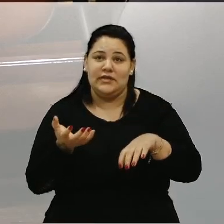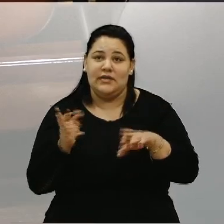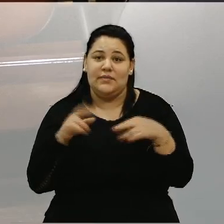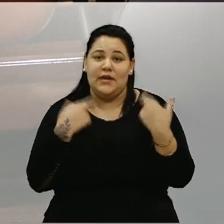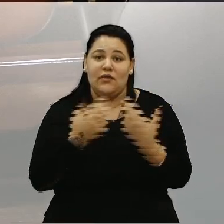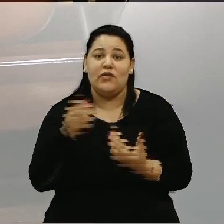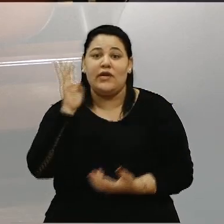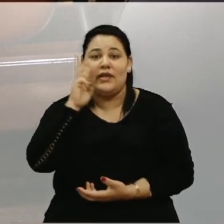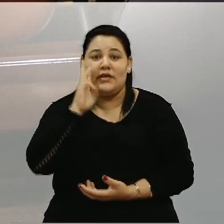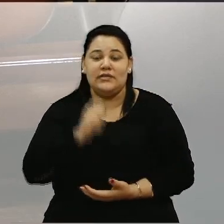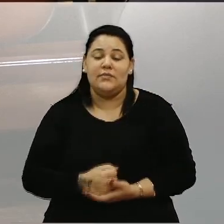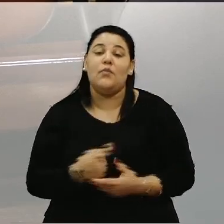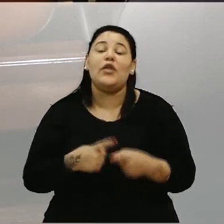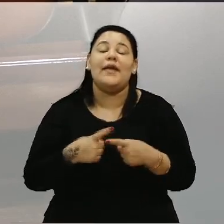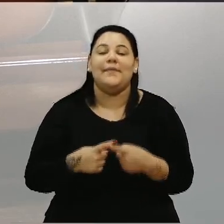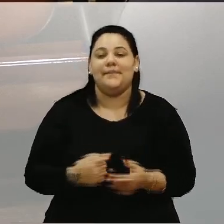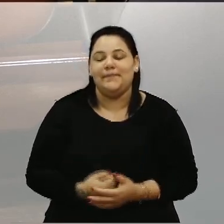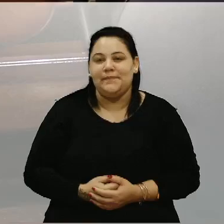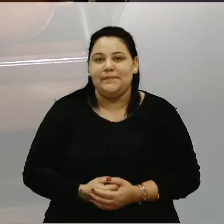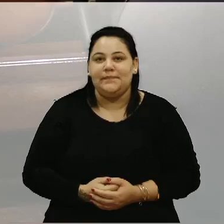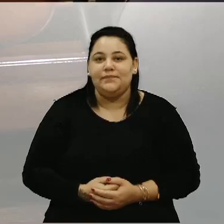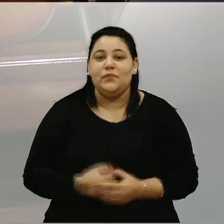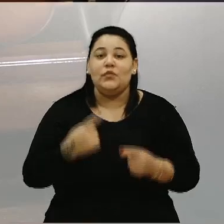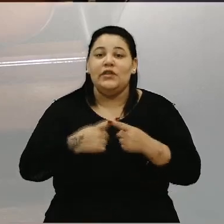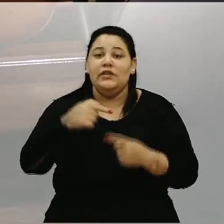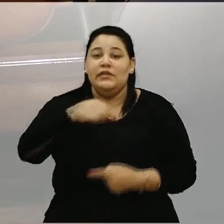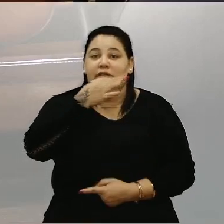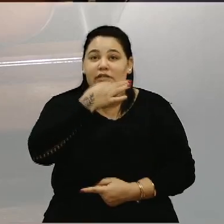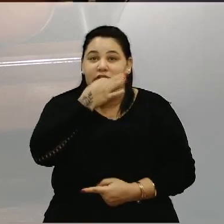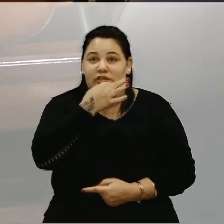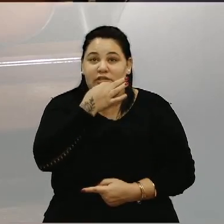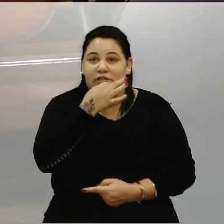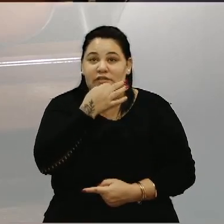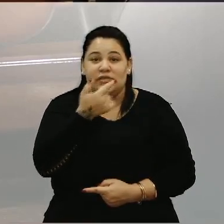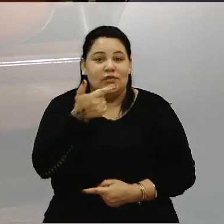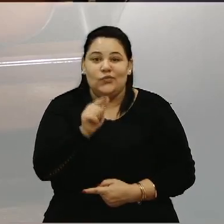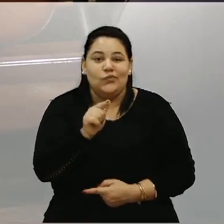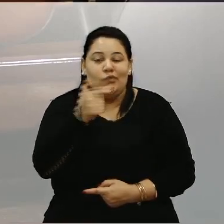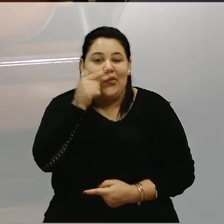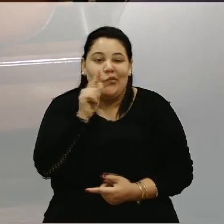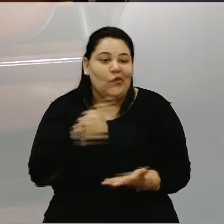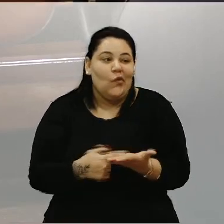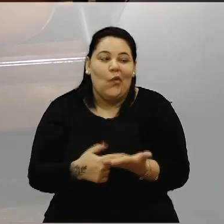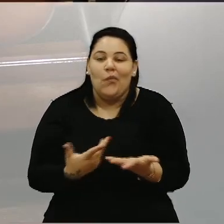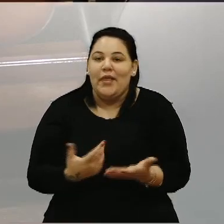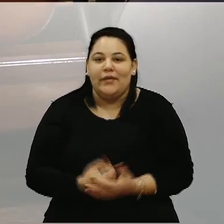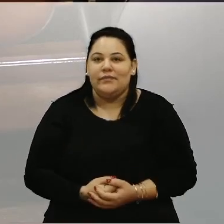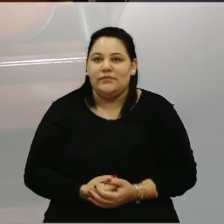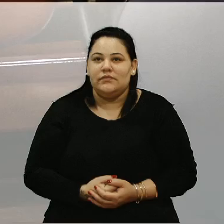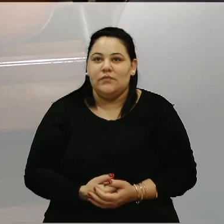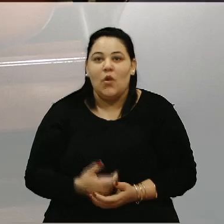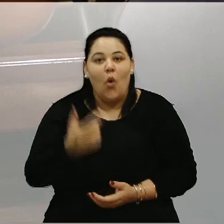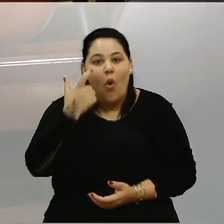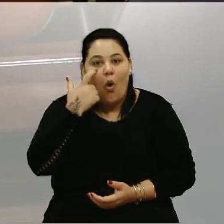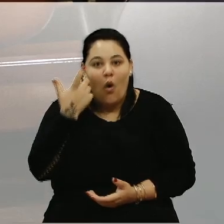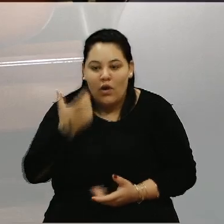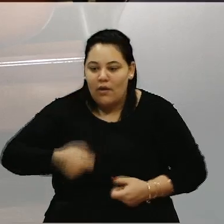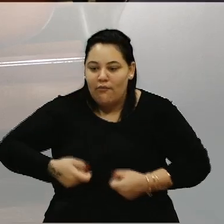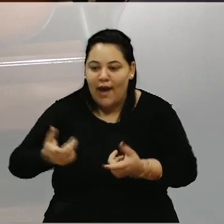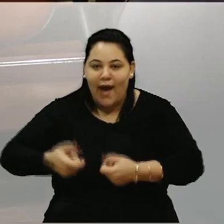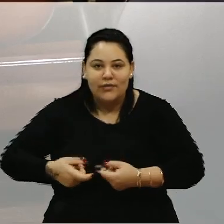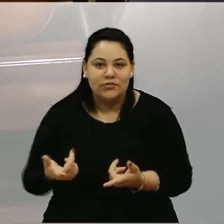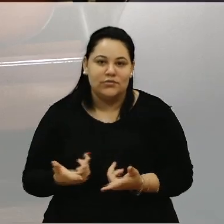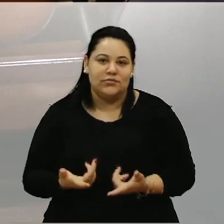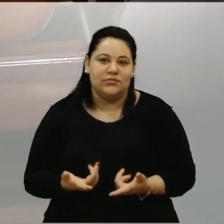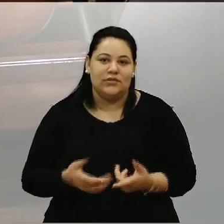na terça. Por quê? Porque aqui em Caxias não estão se acertando. Olha a despesa que está dando, nós já fomos 2 vezes